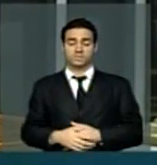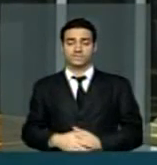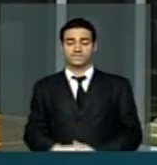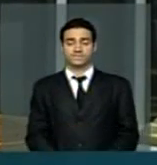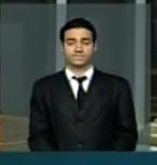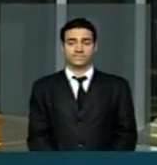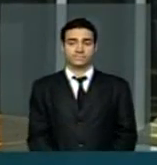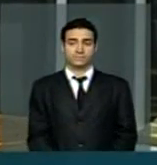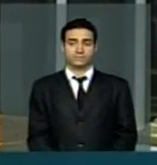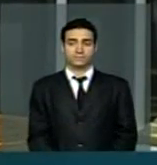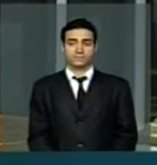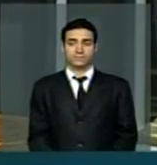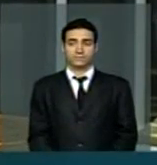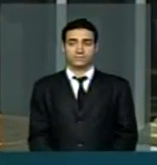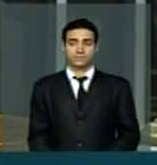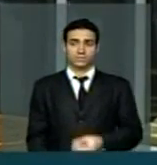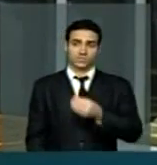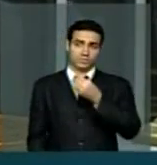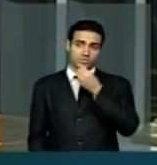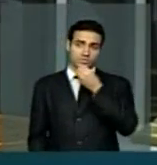que poderia ser melhor